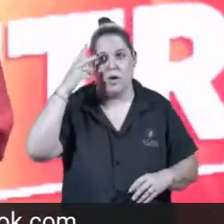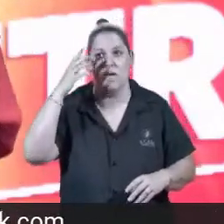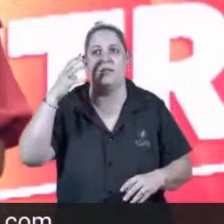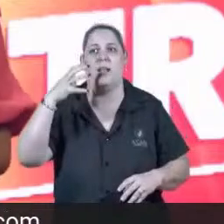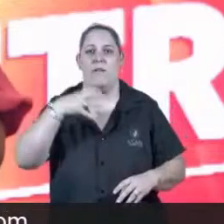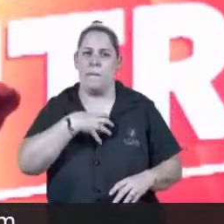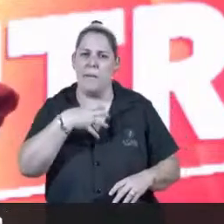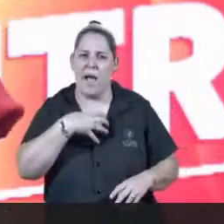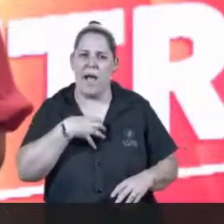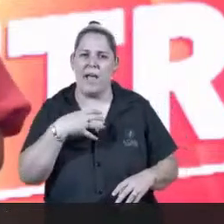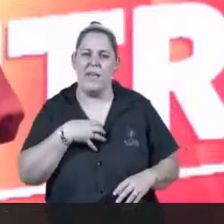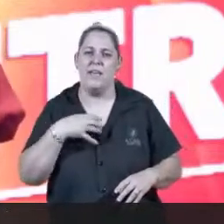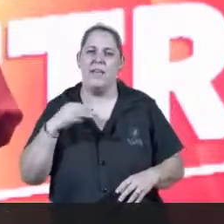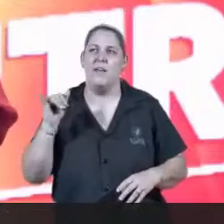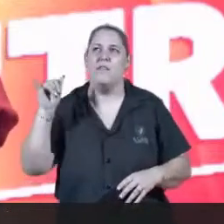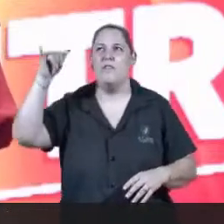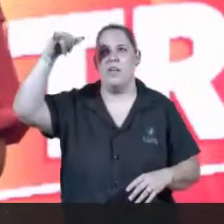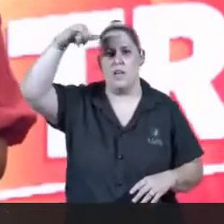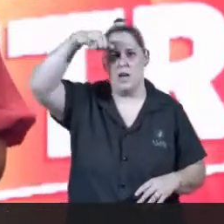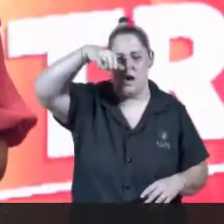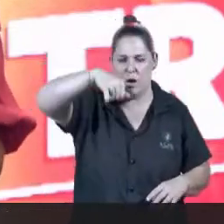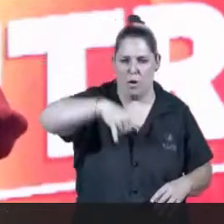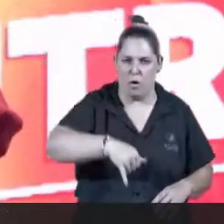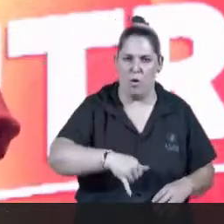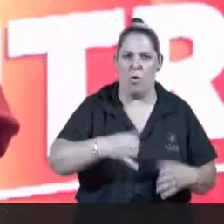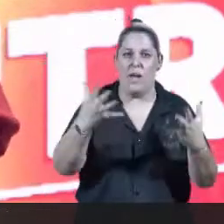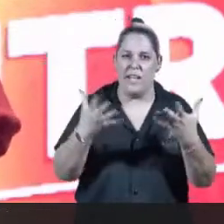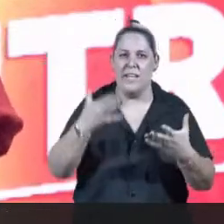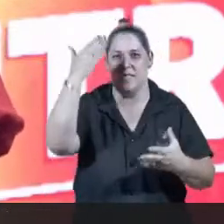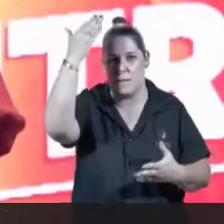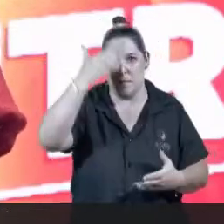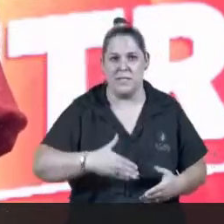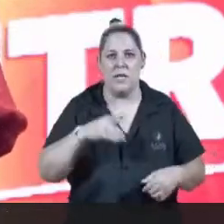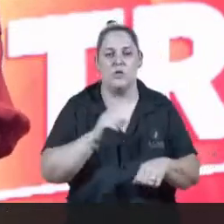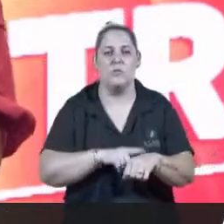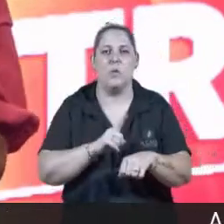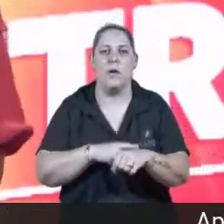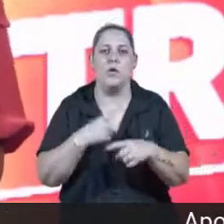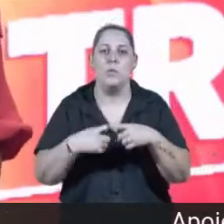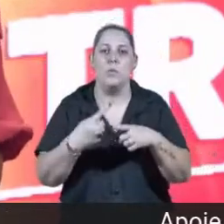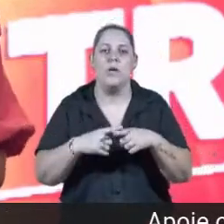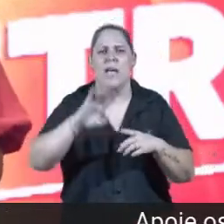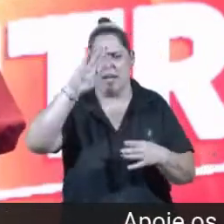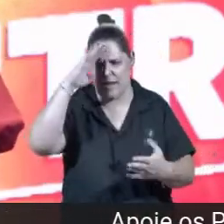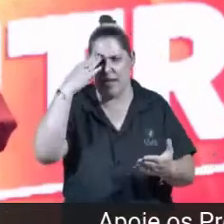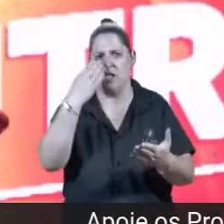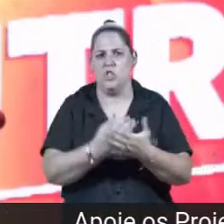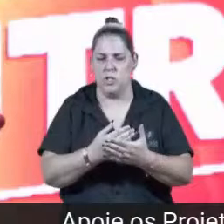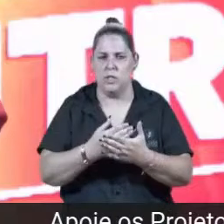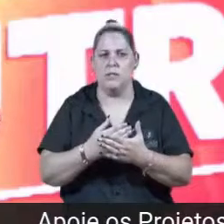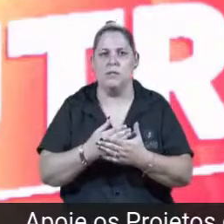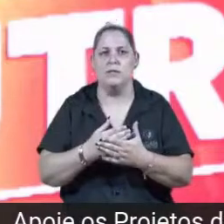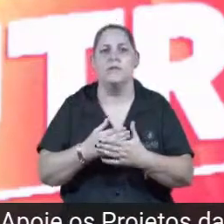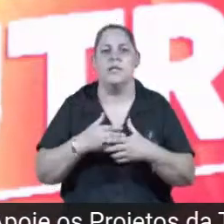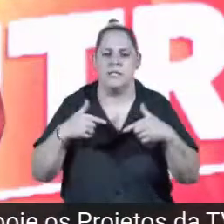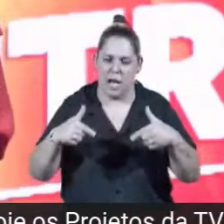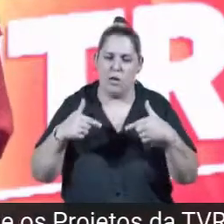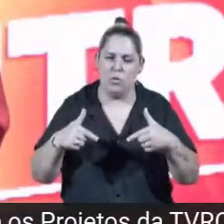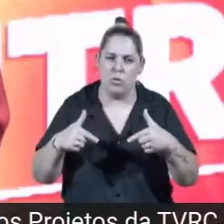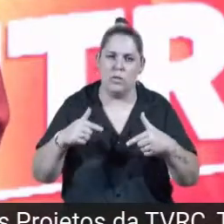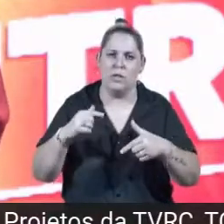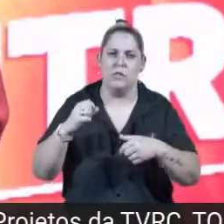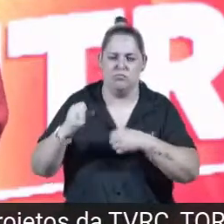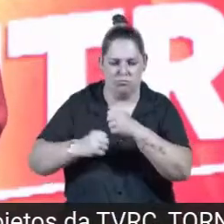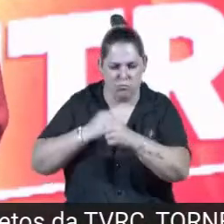esforçou, pegou o voo, fez questão de estar presente aqui nesse momento, porque acredita nesse processo de construção que a gente